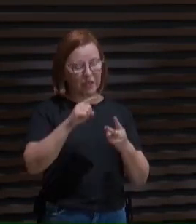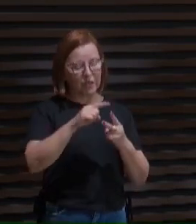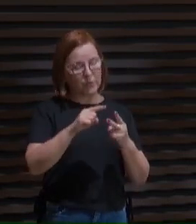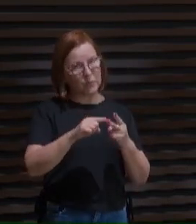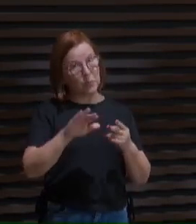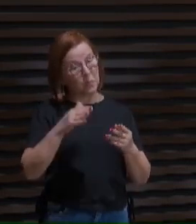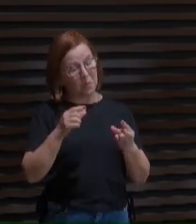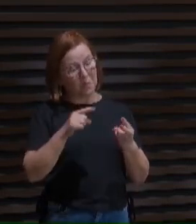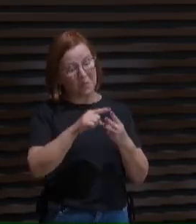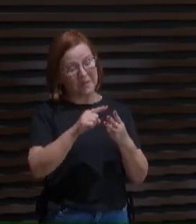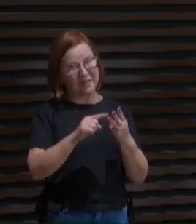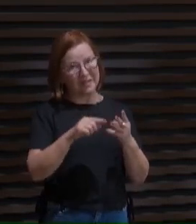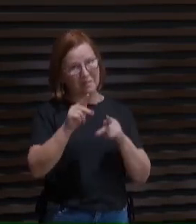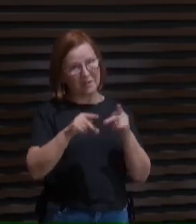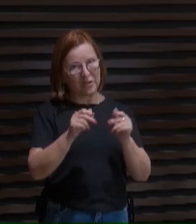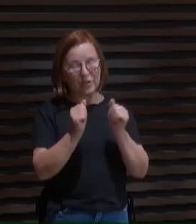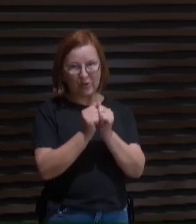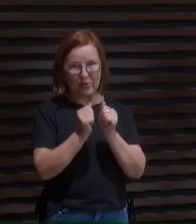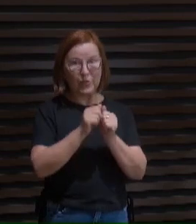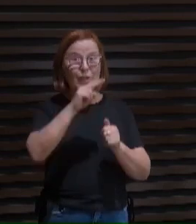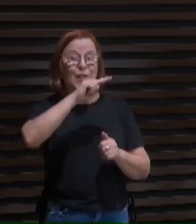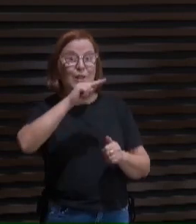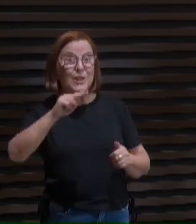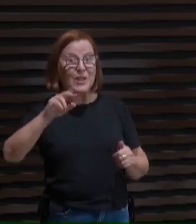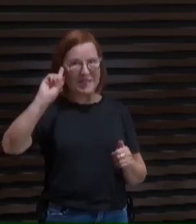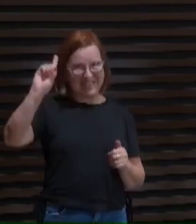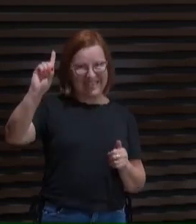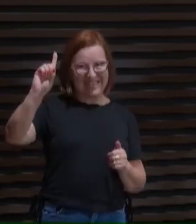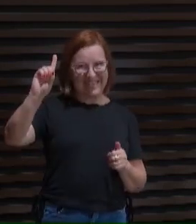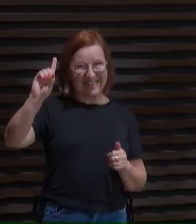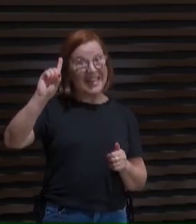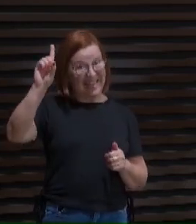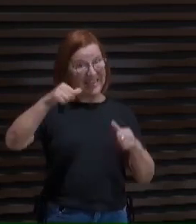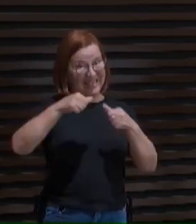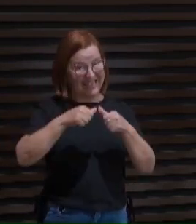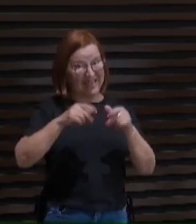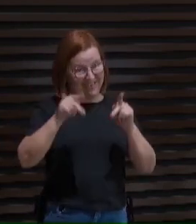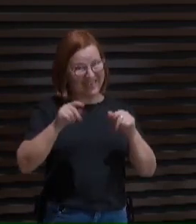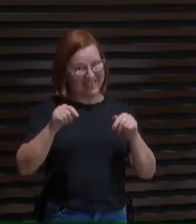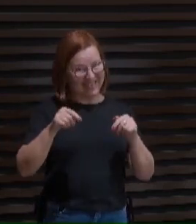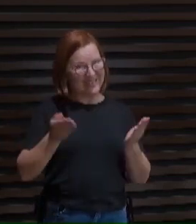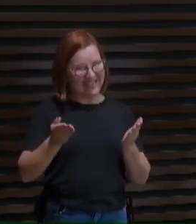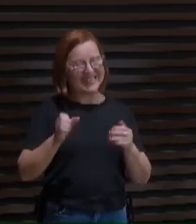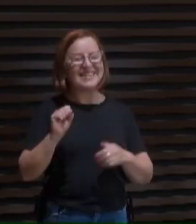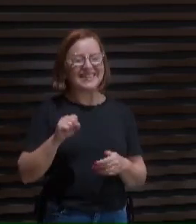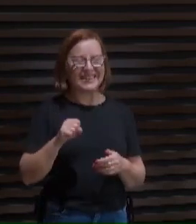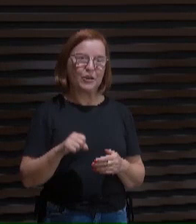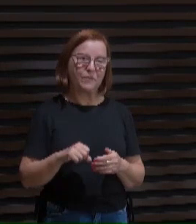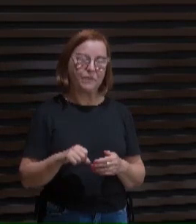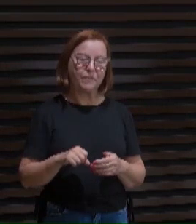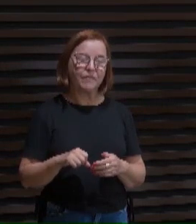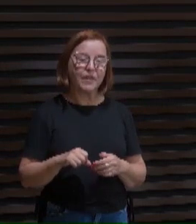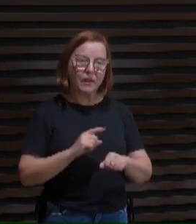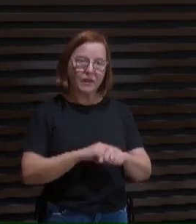dele. Ele está presente aqui hoje. Nós estamos aqui no nome dele. Mas na hora da